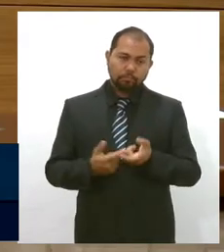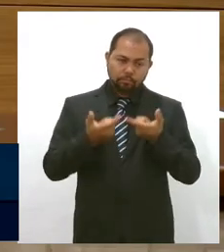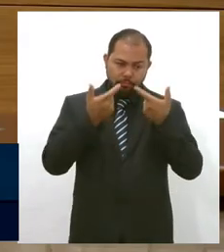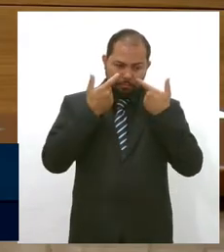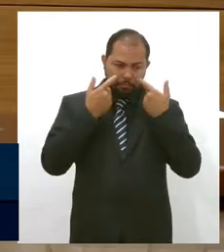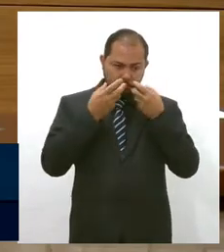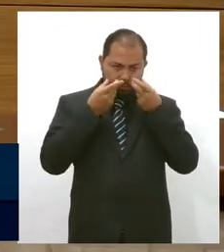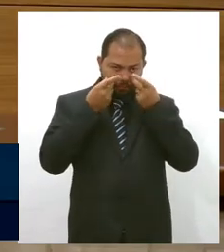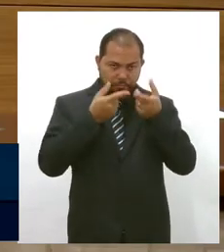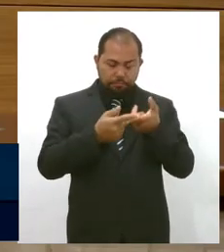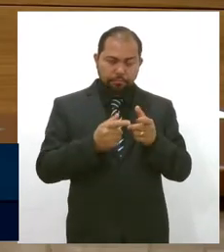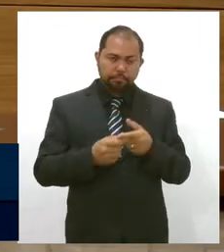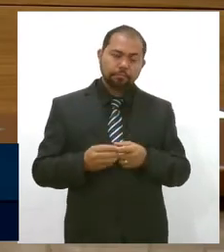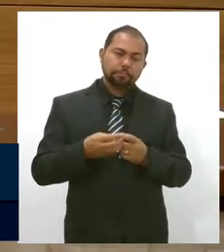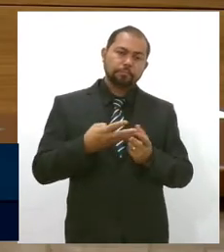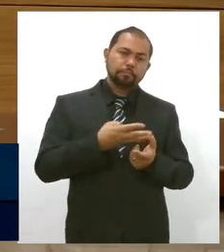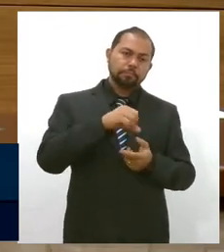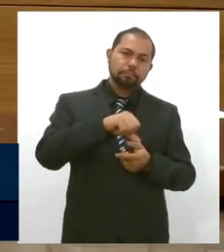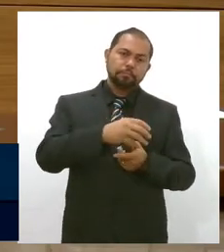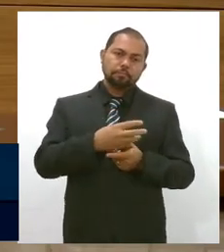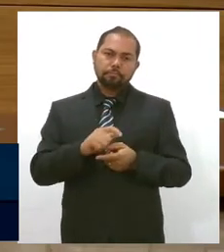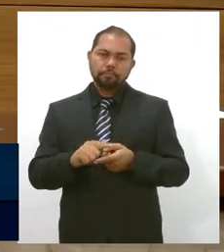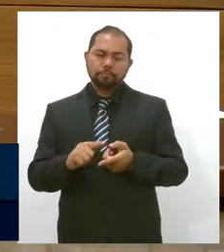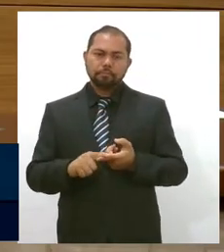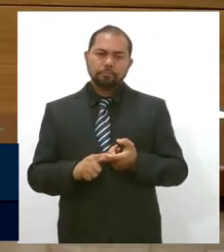497/2022, protocolo número